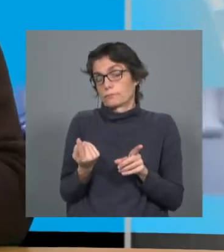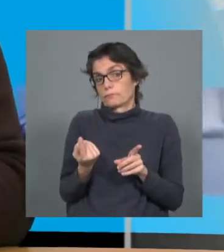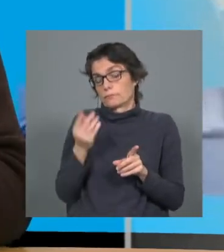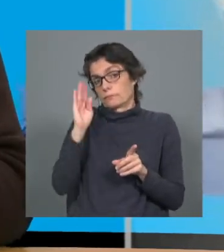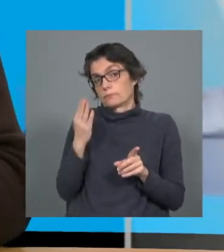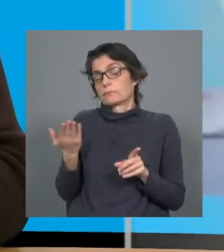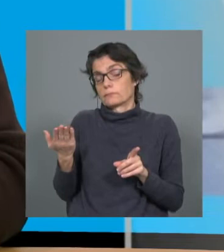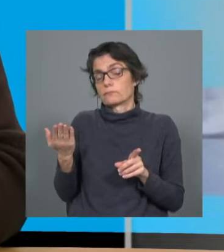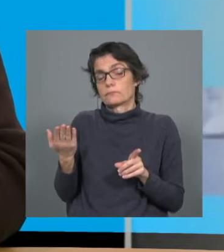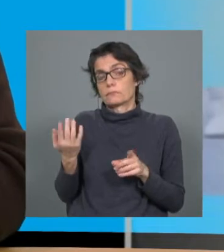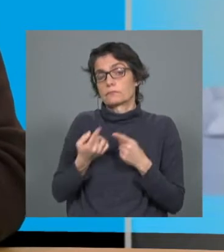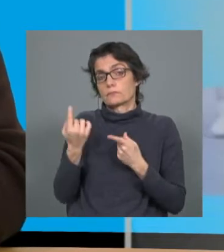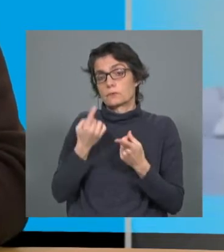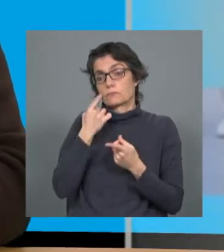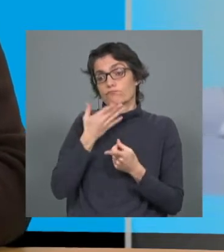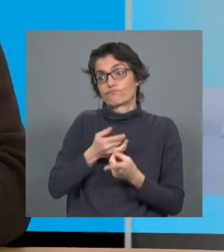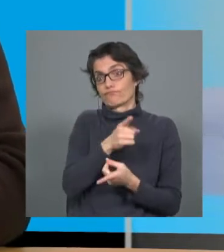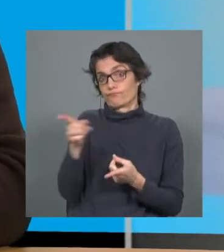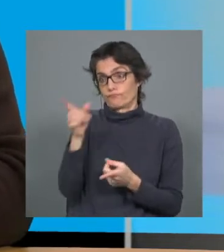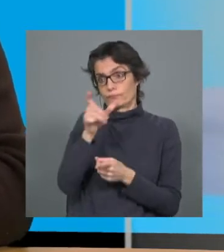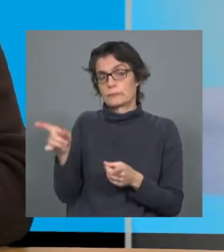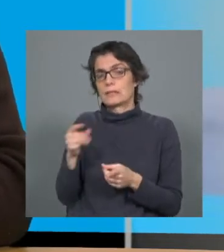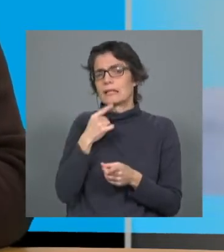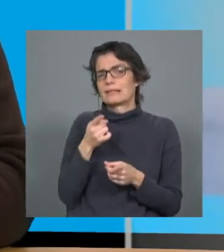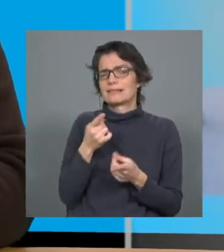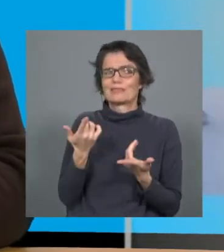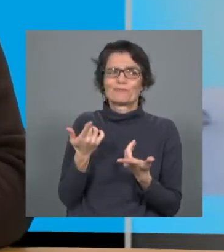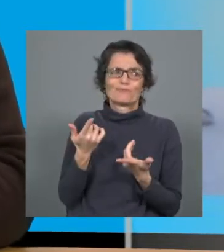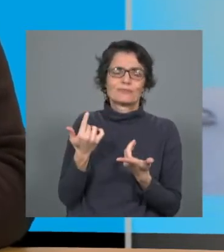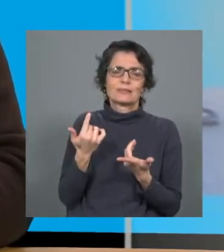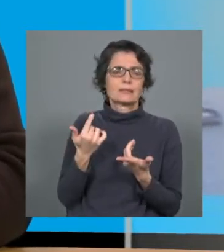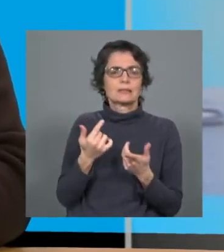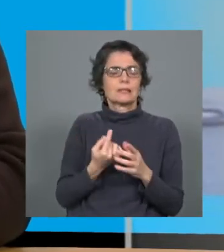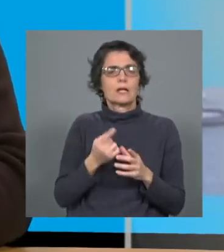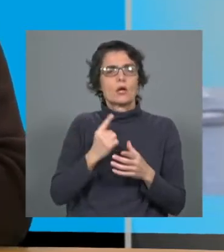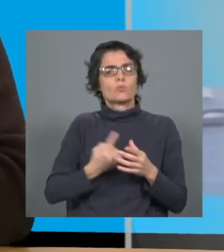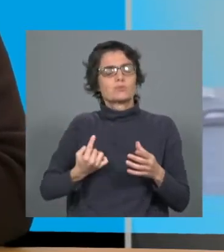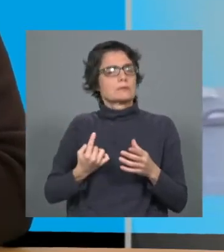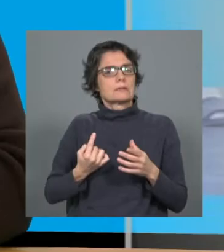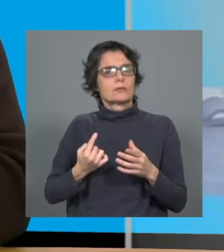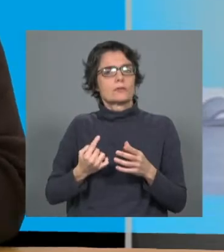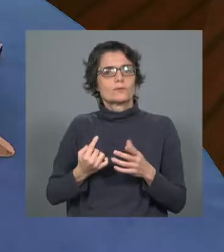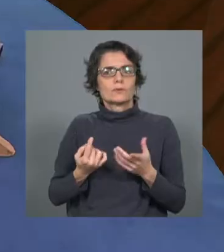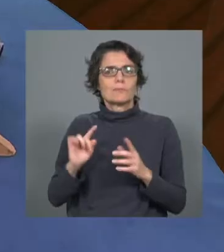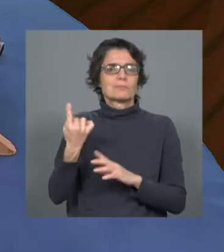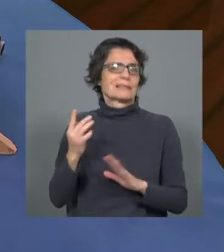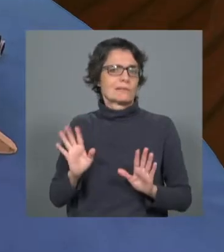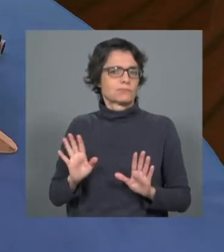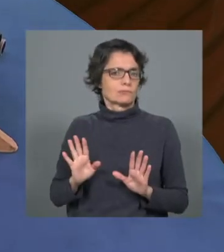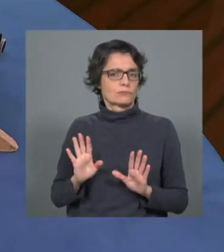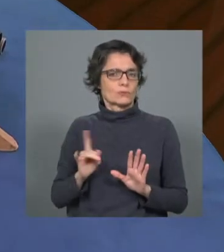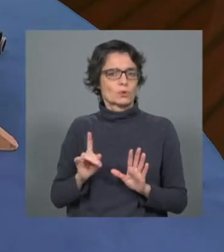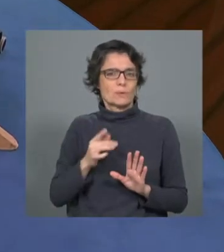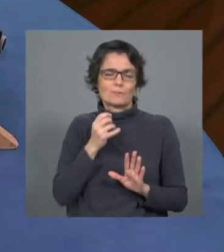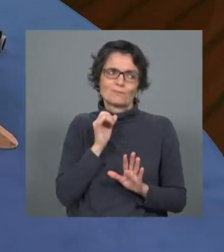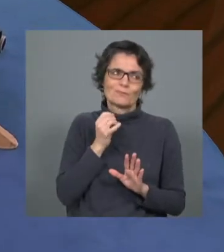alguns especialistas dizem que se desconfinou demasiado depressa, mas passado um ano há